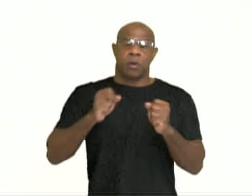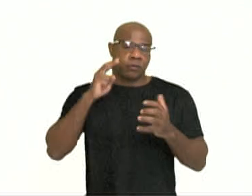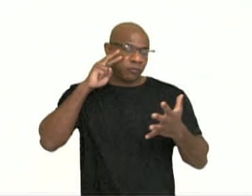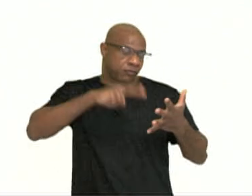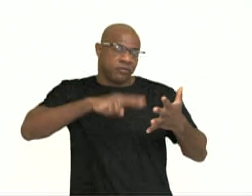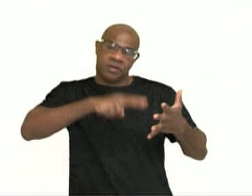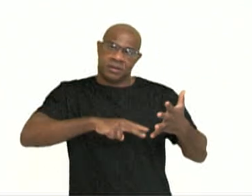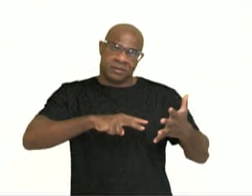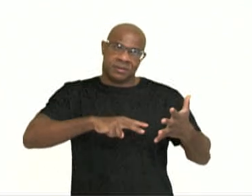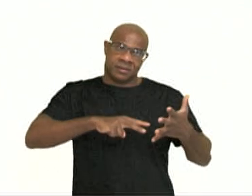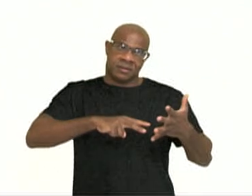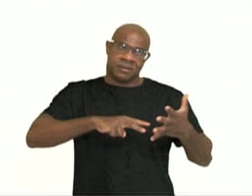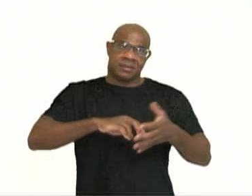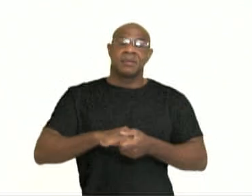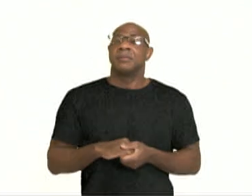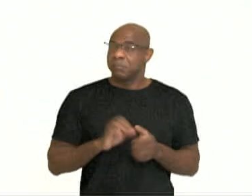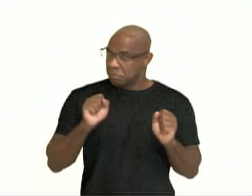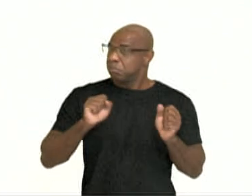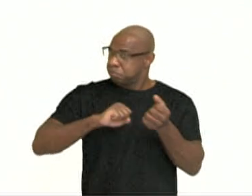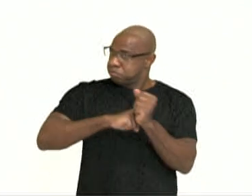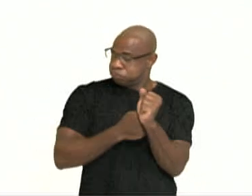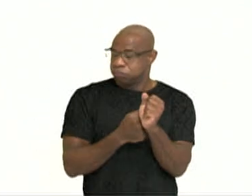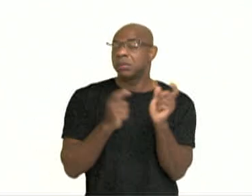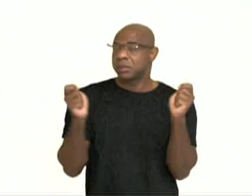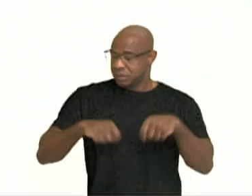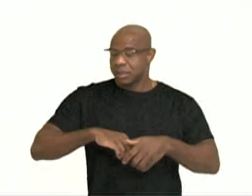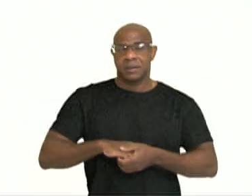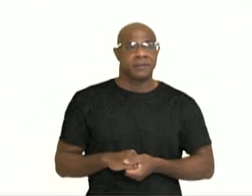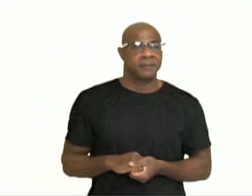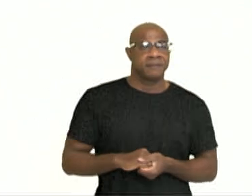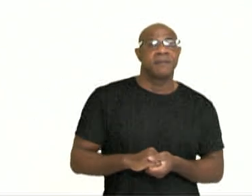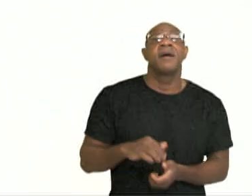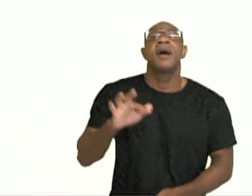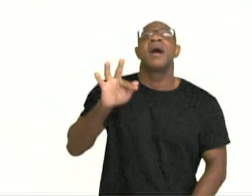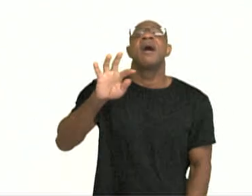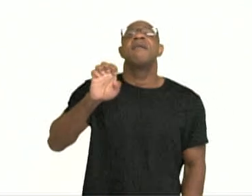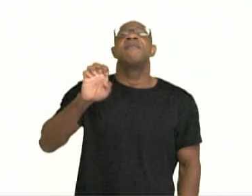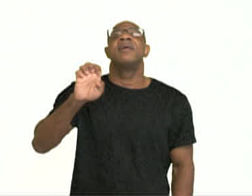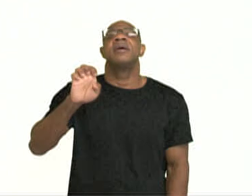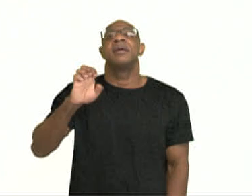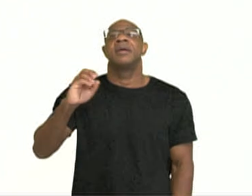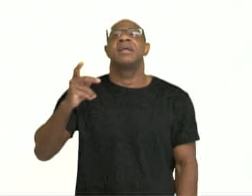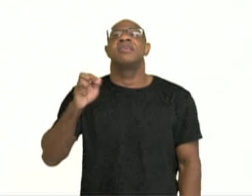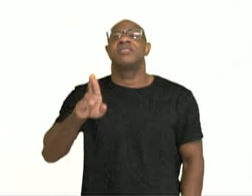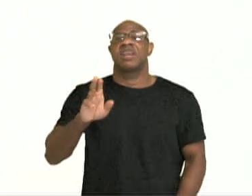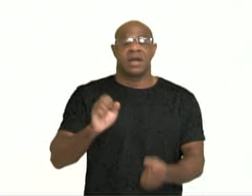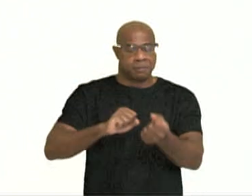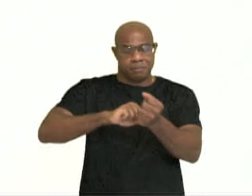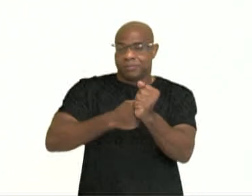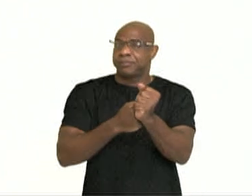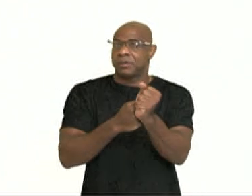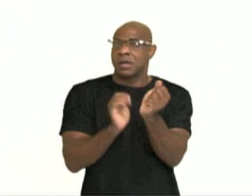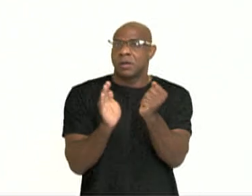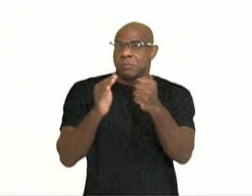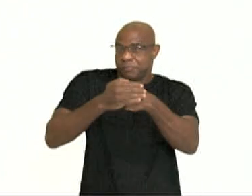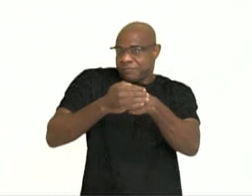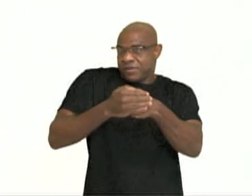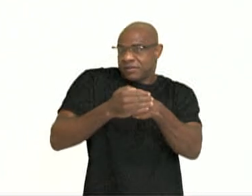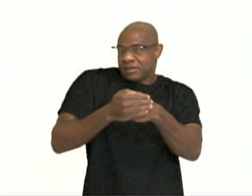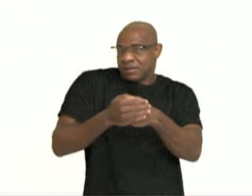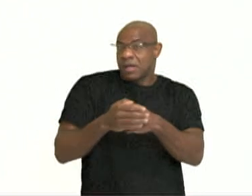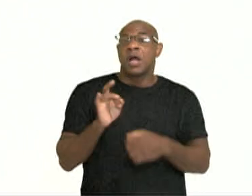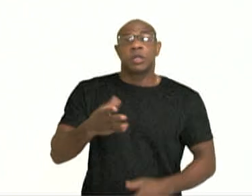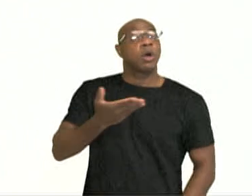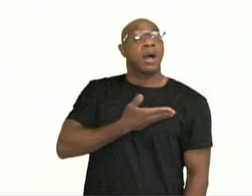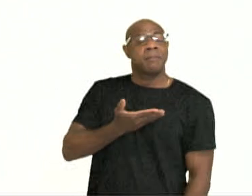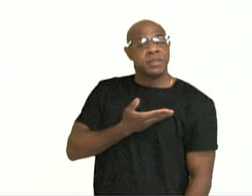no público. Você pode, ó, eu pus uma iconografia aqui da tua rede controlada, né? Até a questão de amizade. Então,